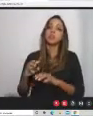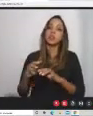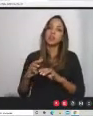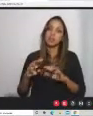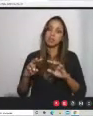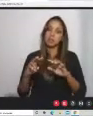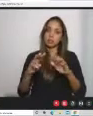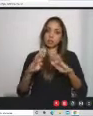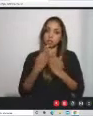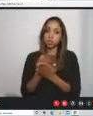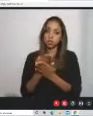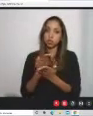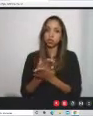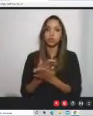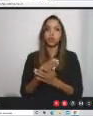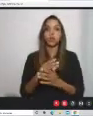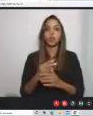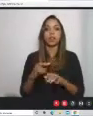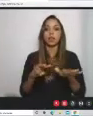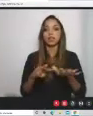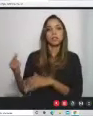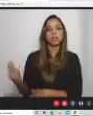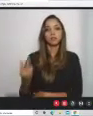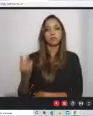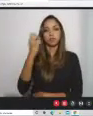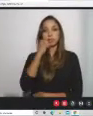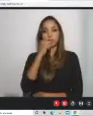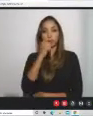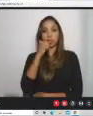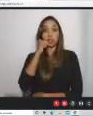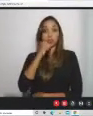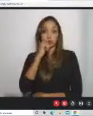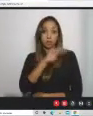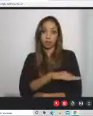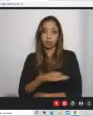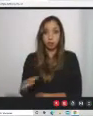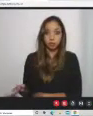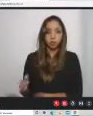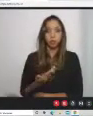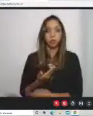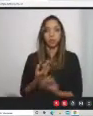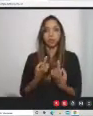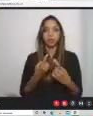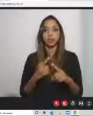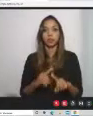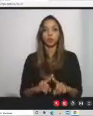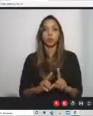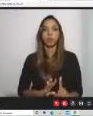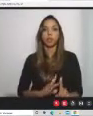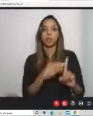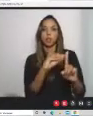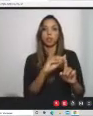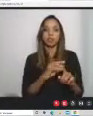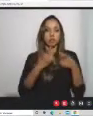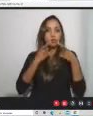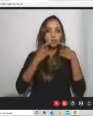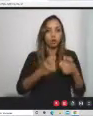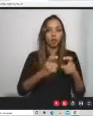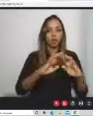das Mulheres e Meninas, Prevenção e Combate ao Assédio e à Violência Doméstica. Ao topo do Legislativo Municipal, vereador Diego Américo de